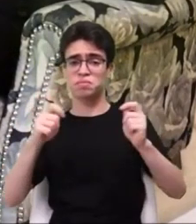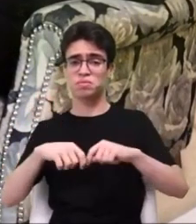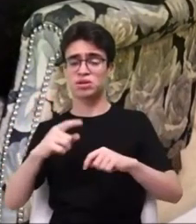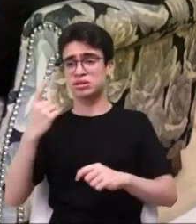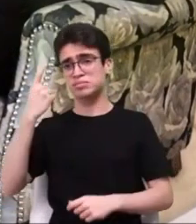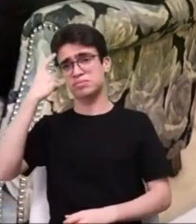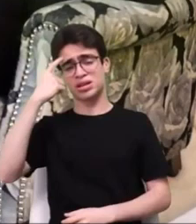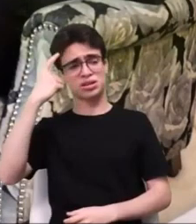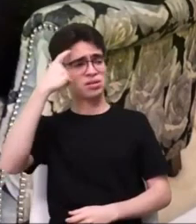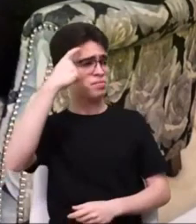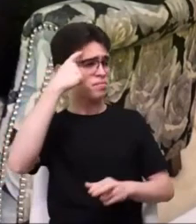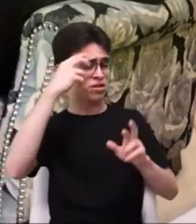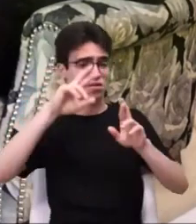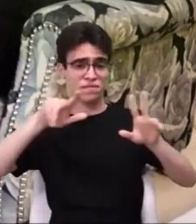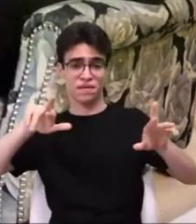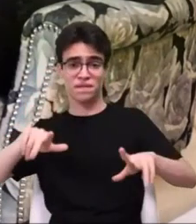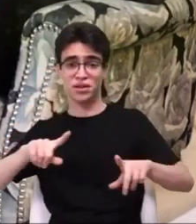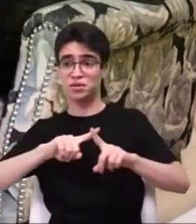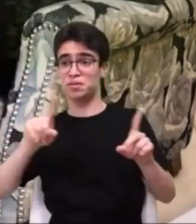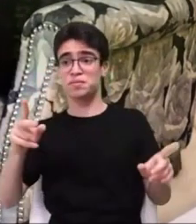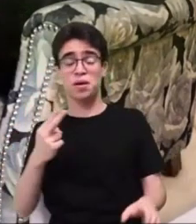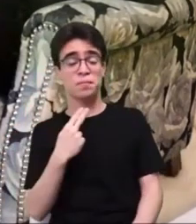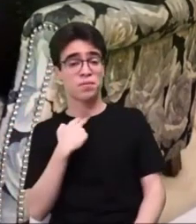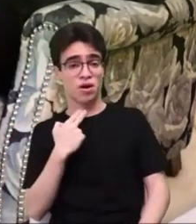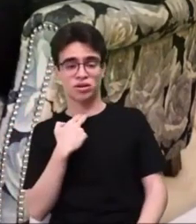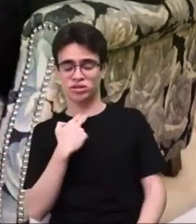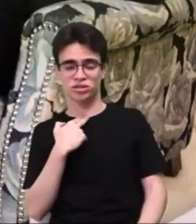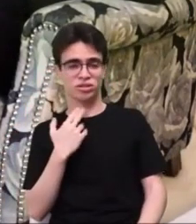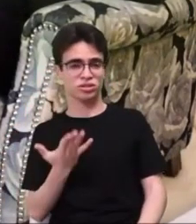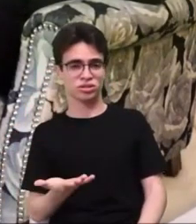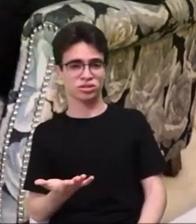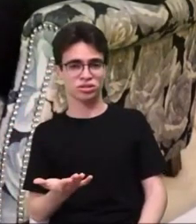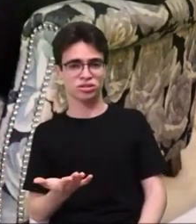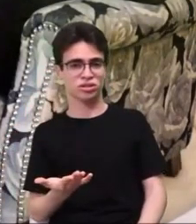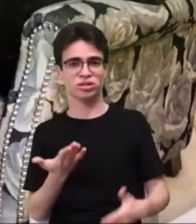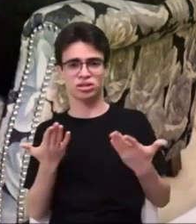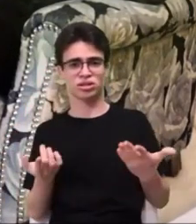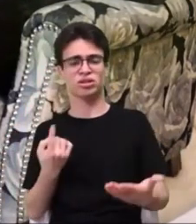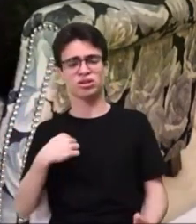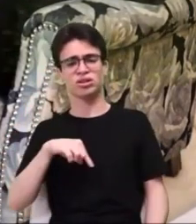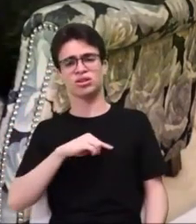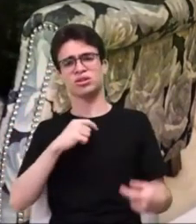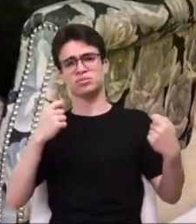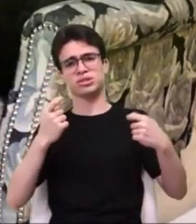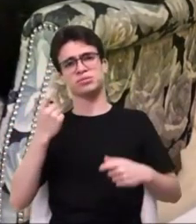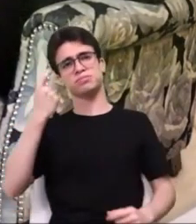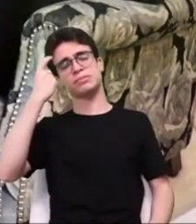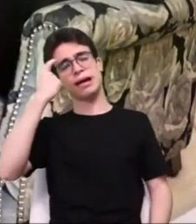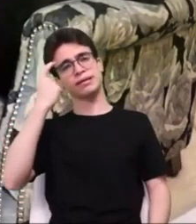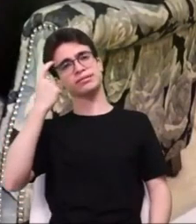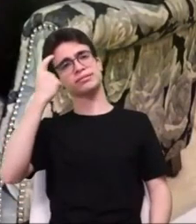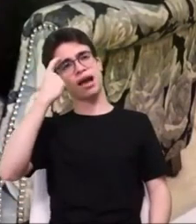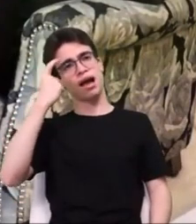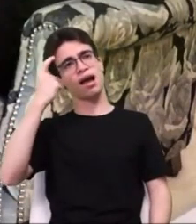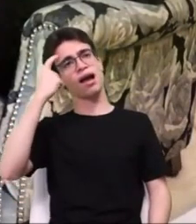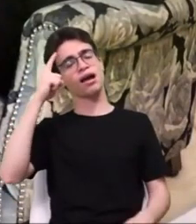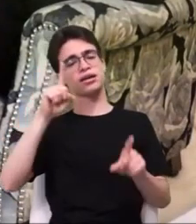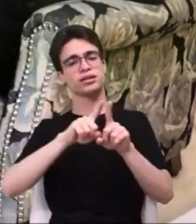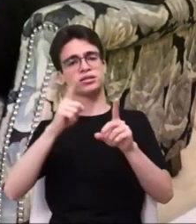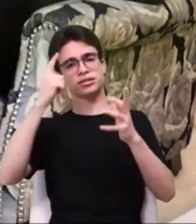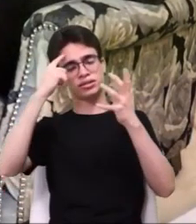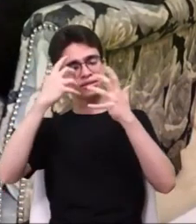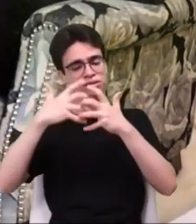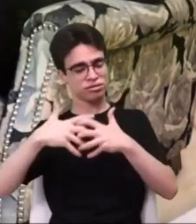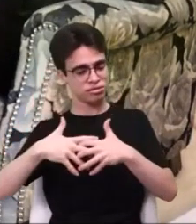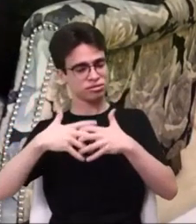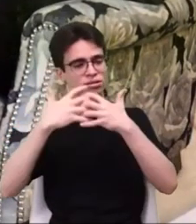vários pensamentos diferentes, mas não pode haver nesse assunto. Então é uma coisa para a gente pensar um pouquinho e refletir um